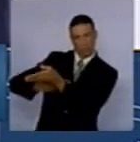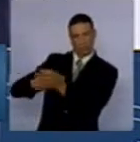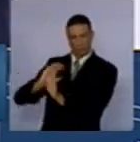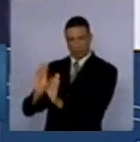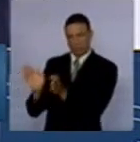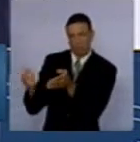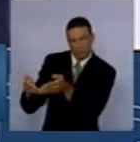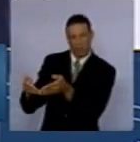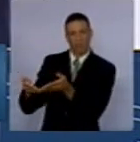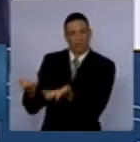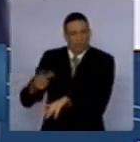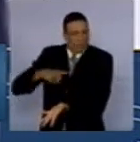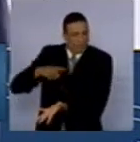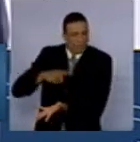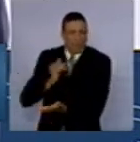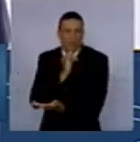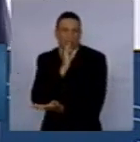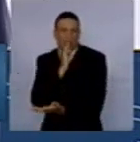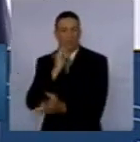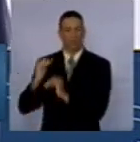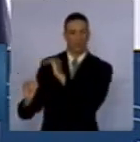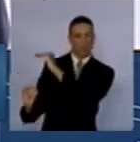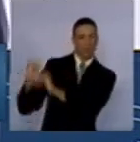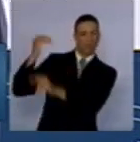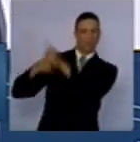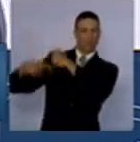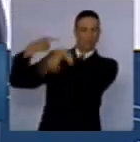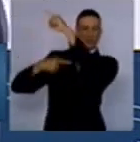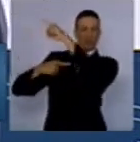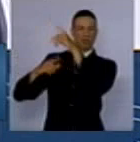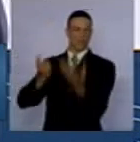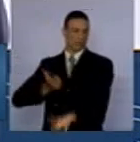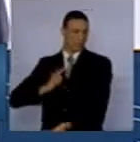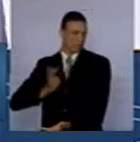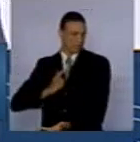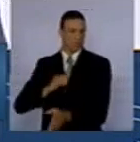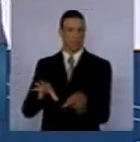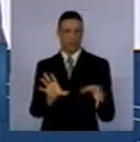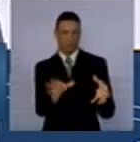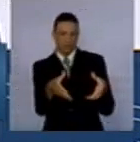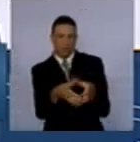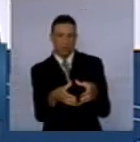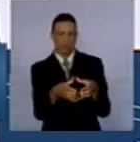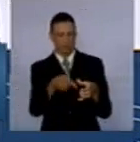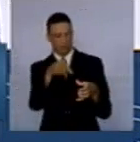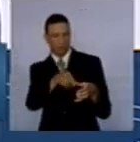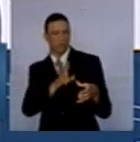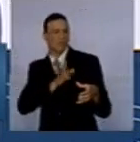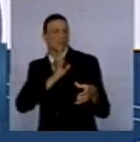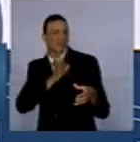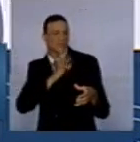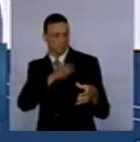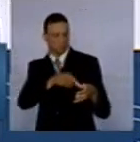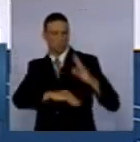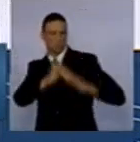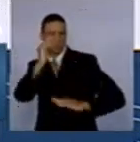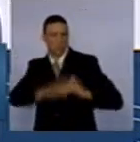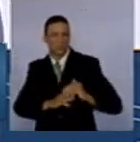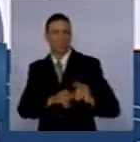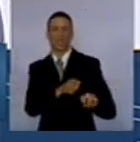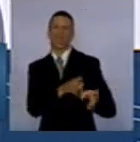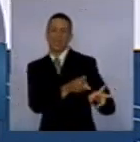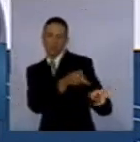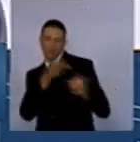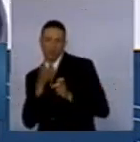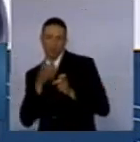utilizada pela pelas forças mais evoluídas são pessoas de determinado setor que tem um conhecimento especializado E é isso que